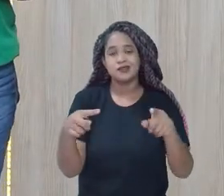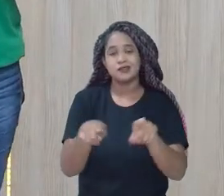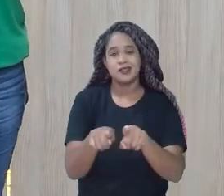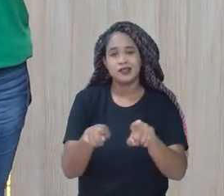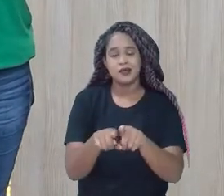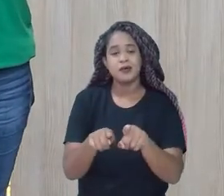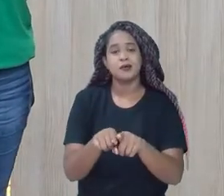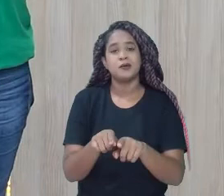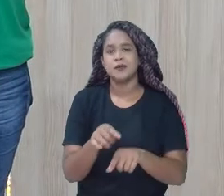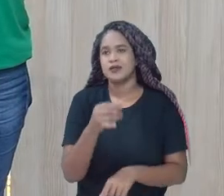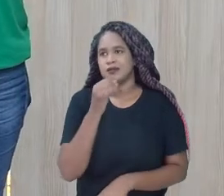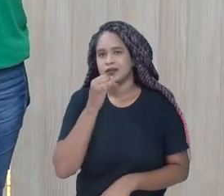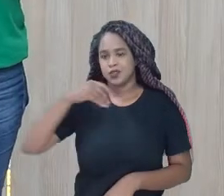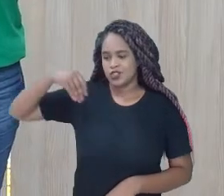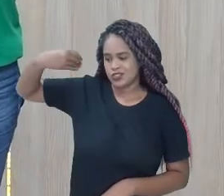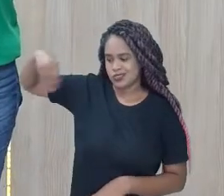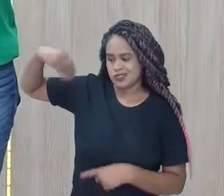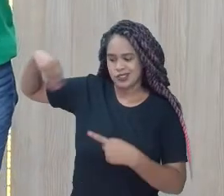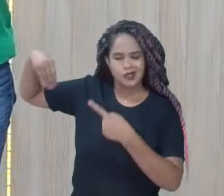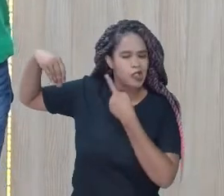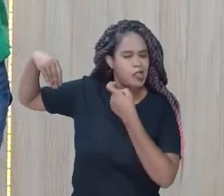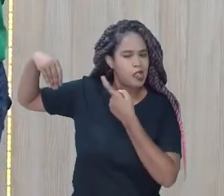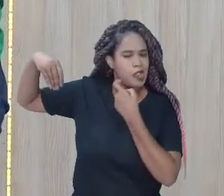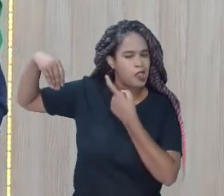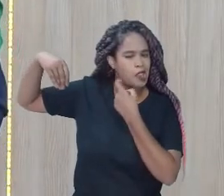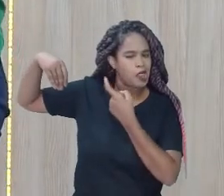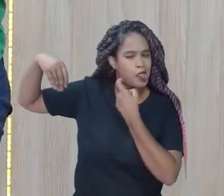é? Então, algumas